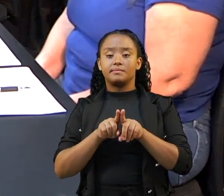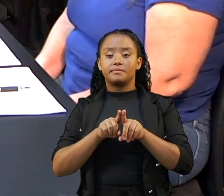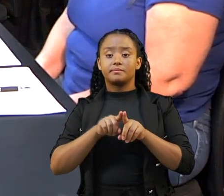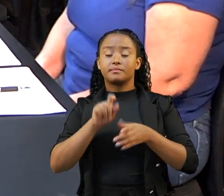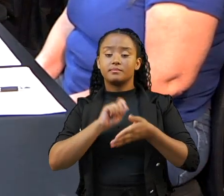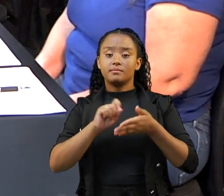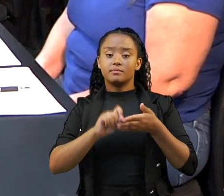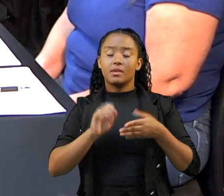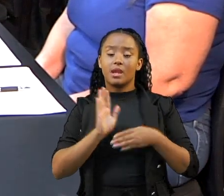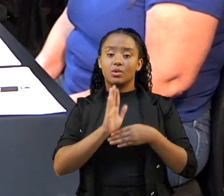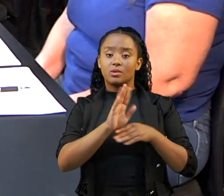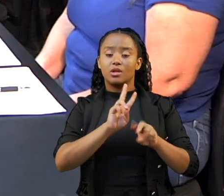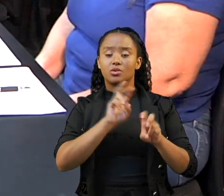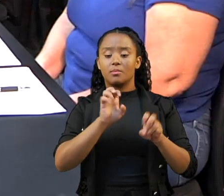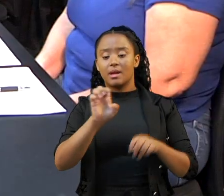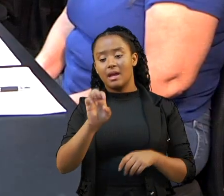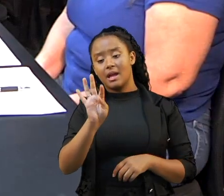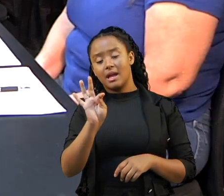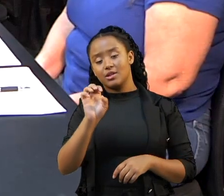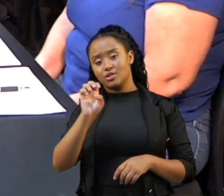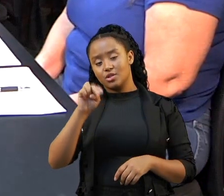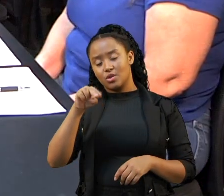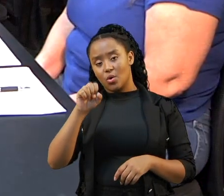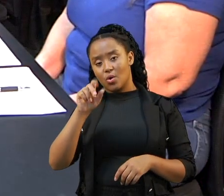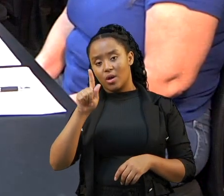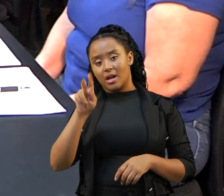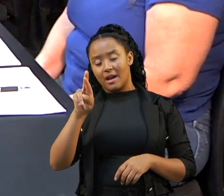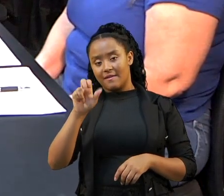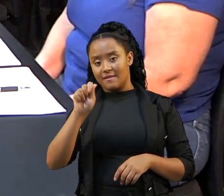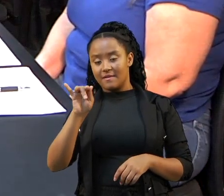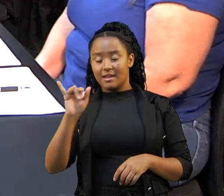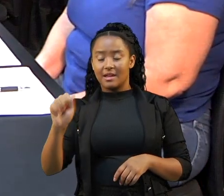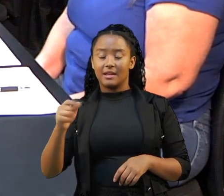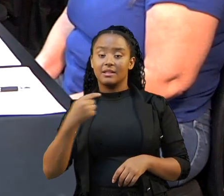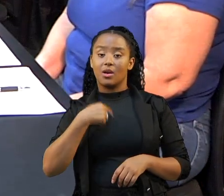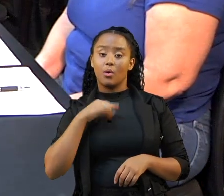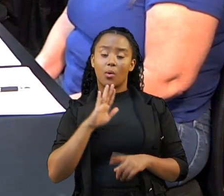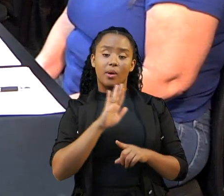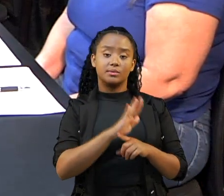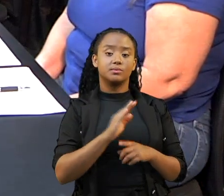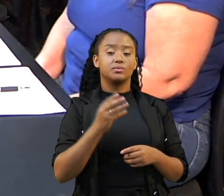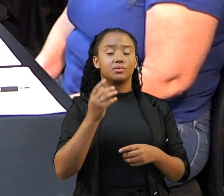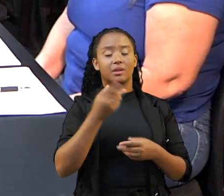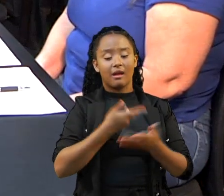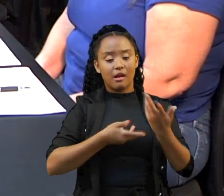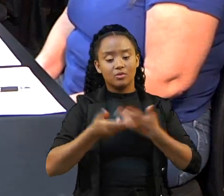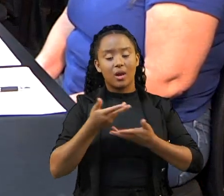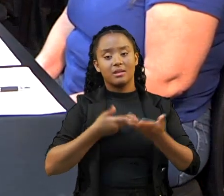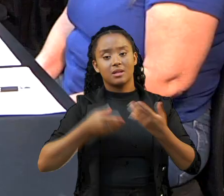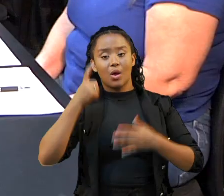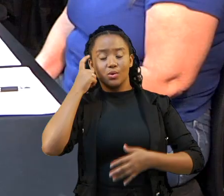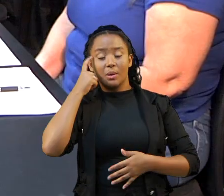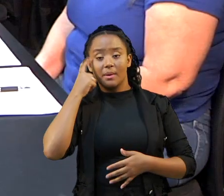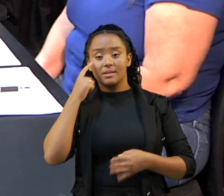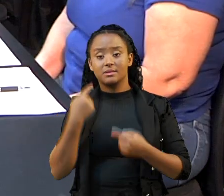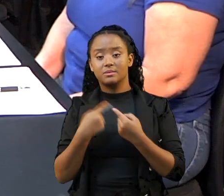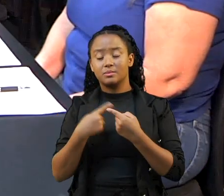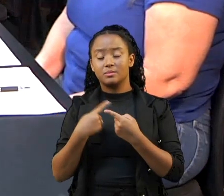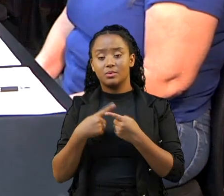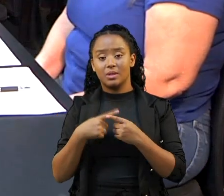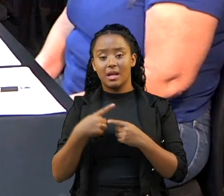ciências sociais. Então, o que eu faço é contribuir muito nessa parte de articulação, de pensar, porque,